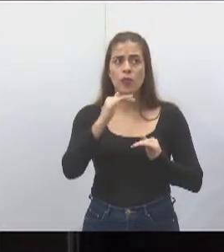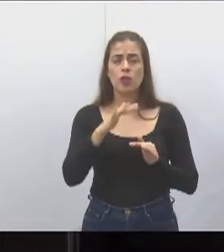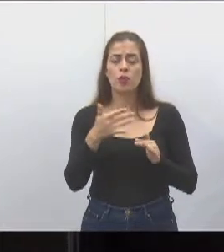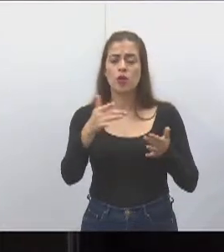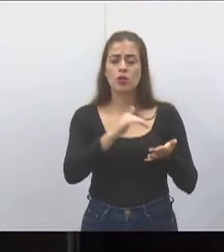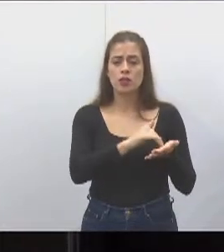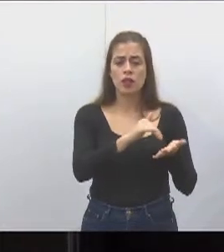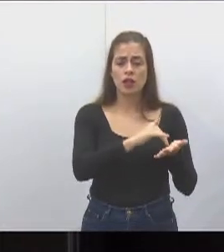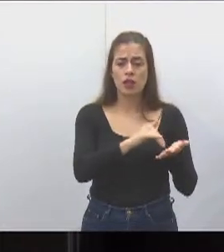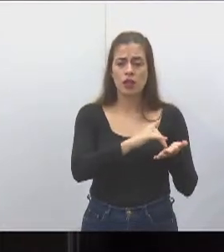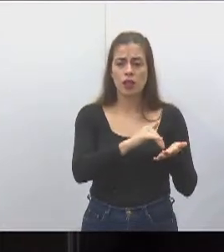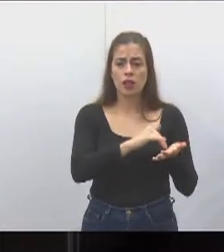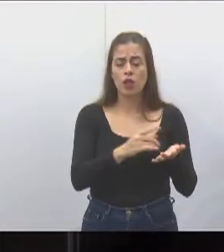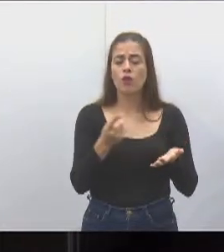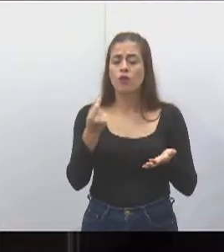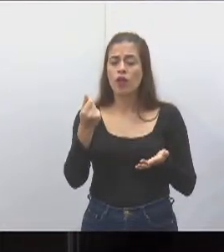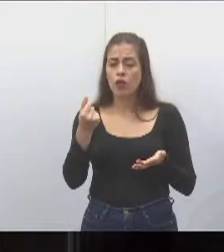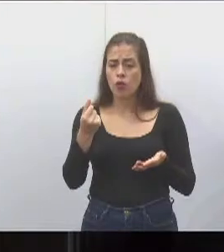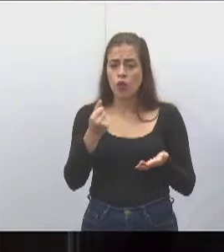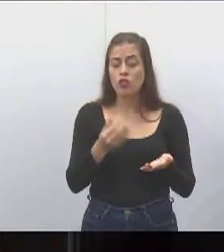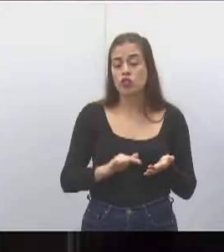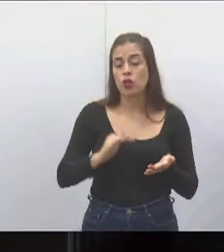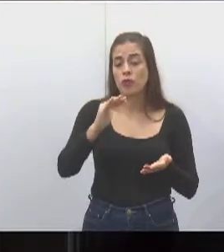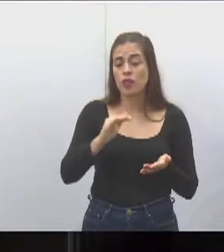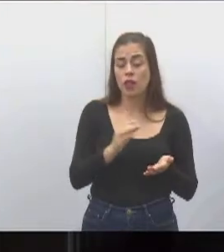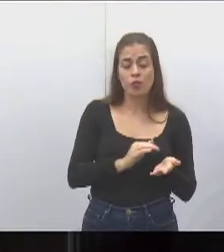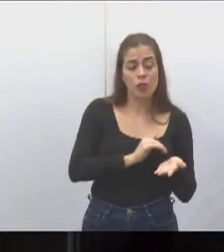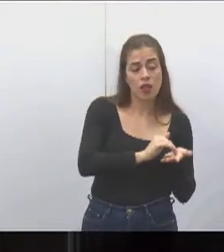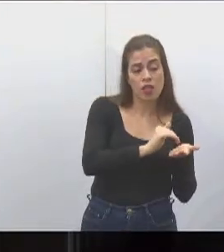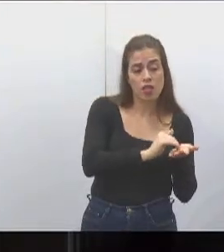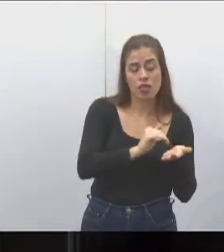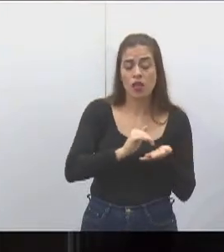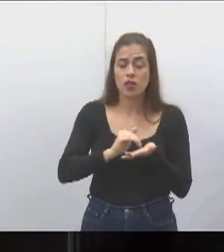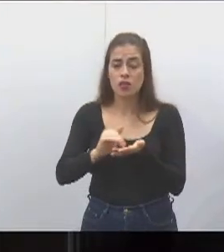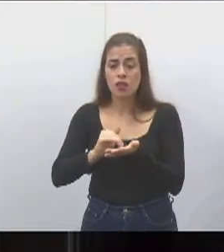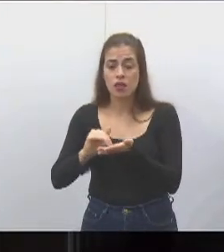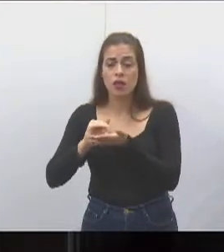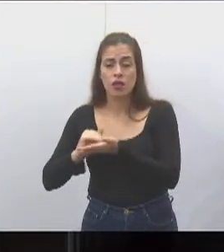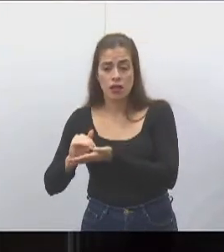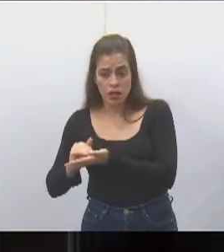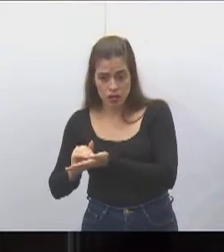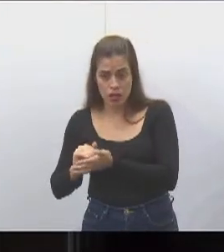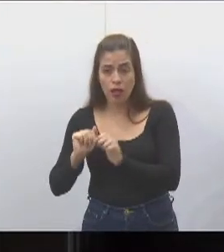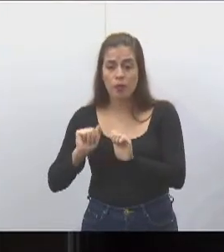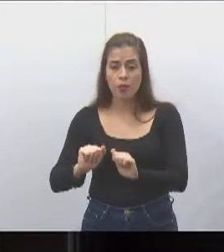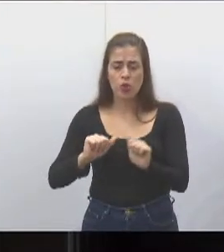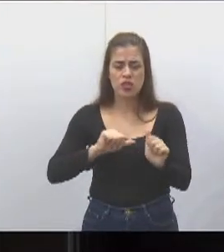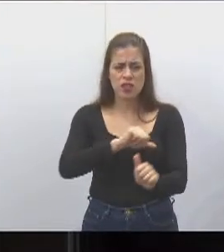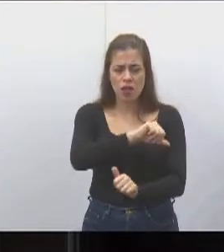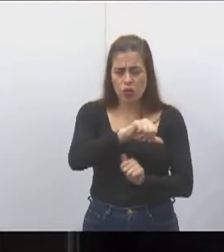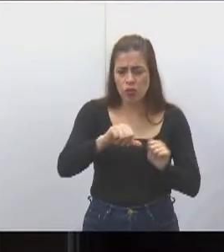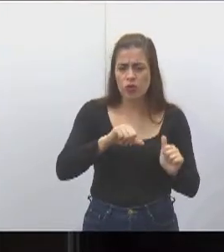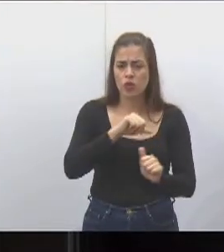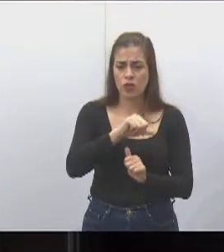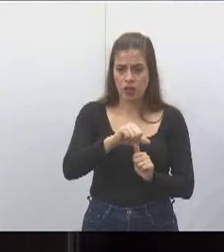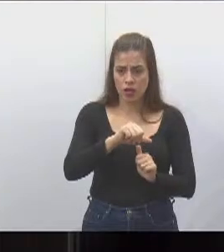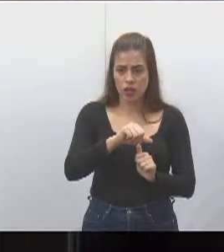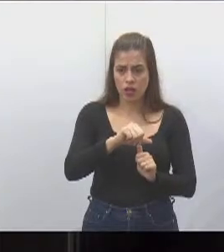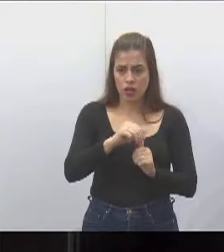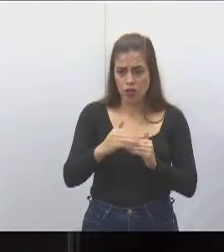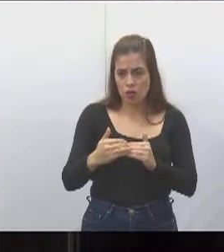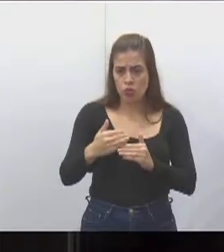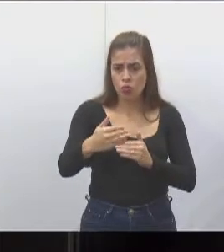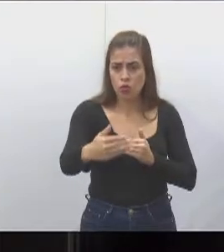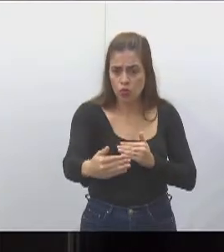né? Essa alíquota é para cada secretaria, destinada para cada secretaria, ela pode ser alterada durante